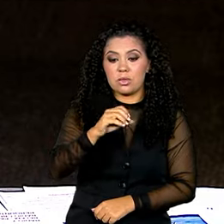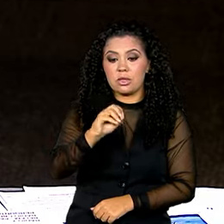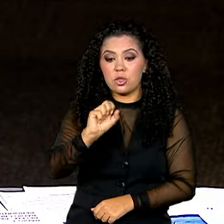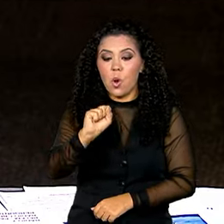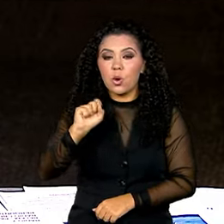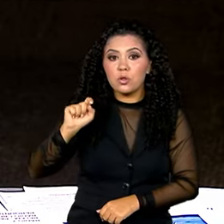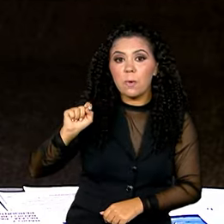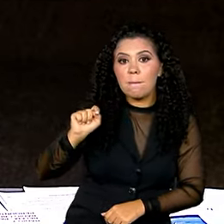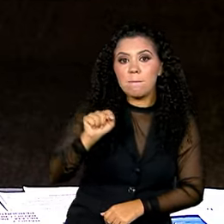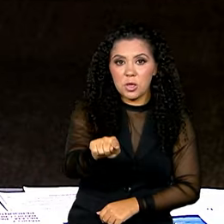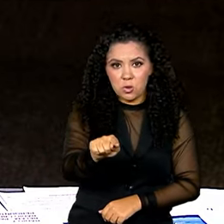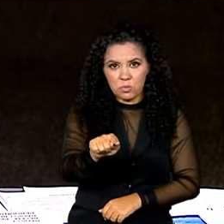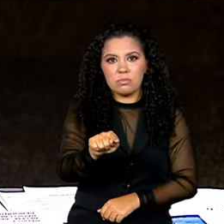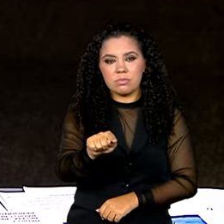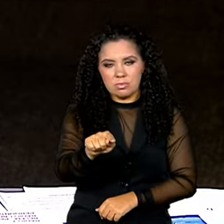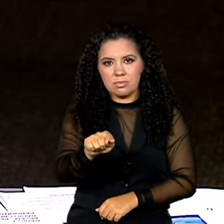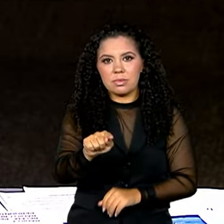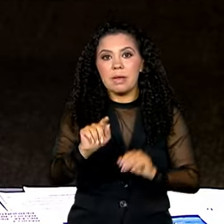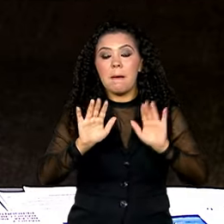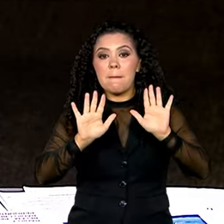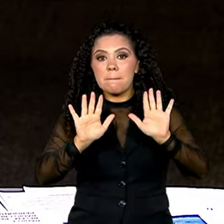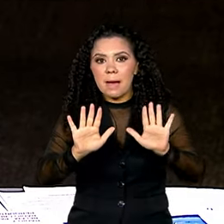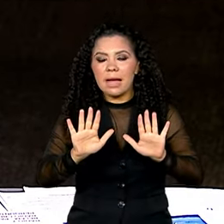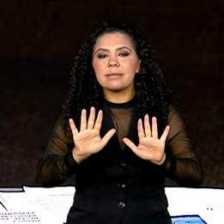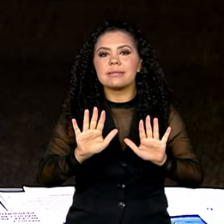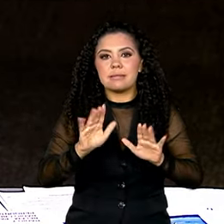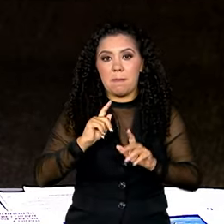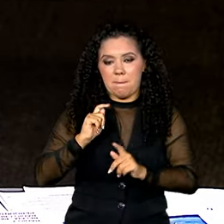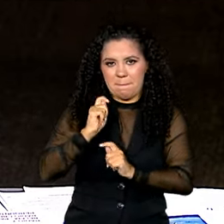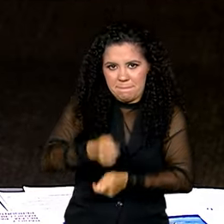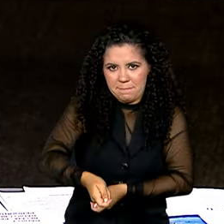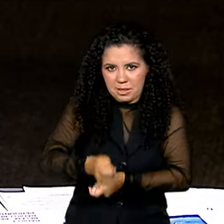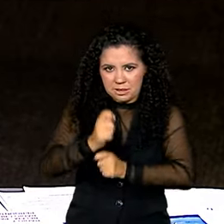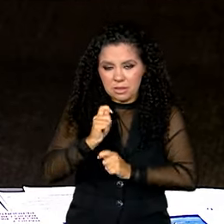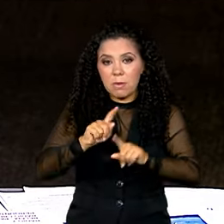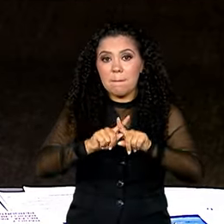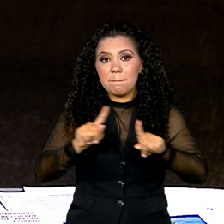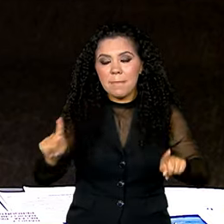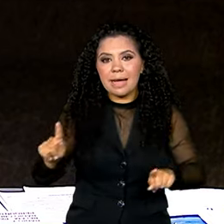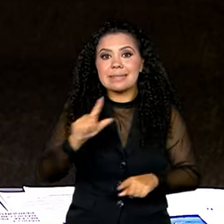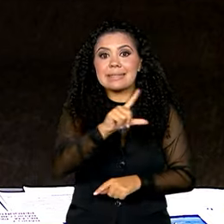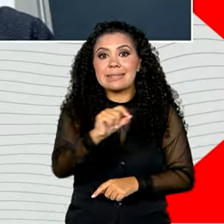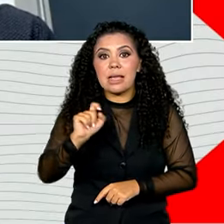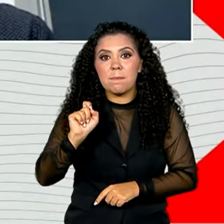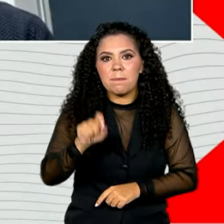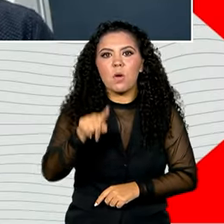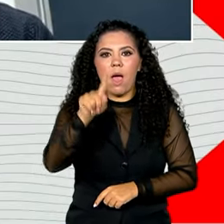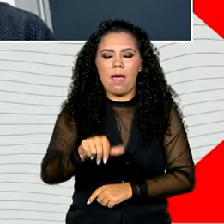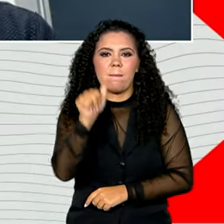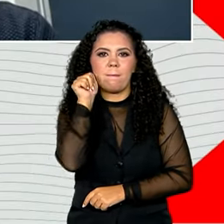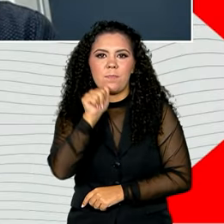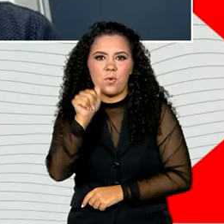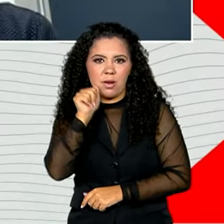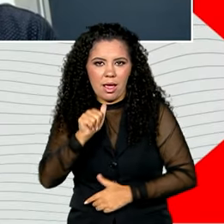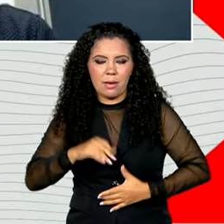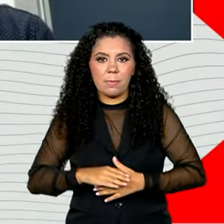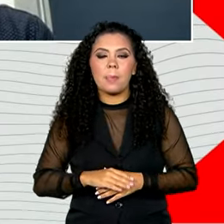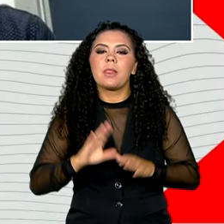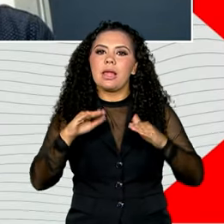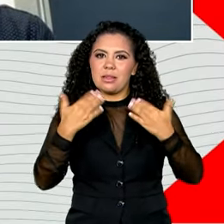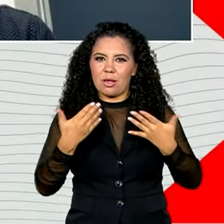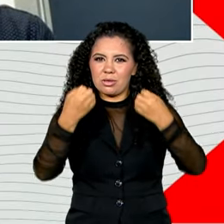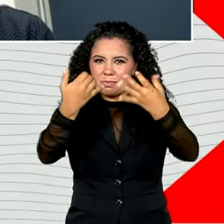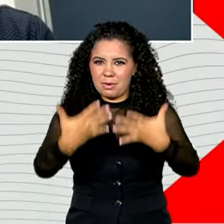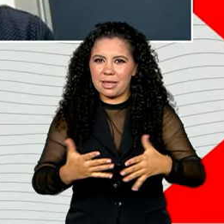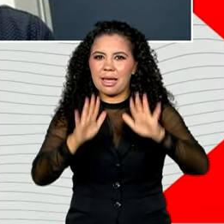E, de fato, você está correto. Quando eu disse aqui que nós fizemos essa força-tarefa que une 3 ministérios para zerar essa fila,